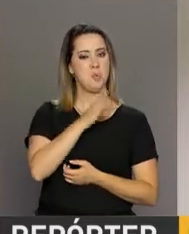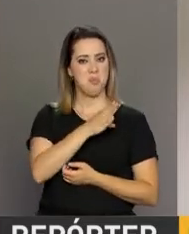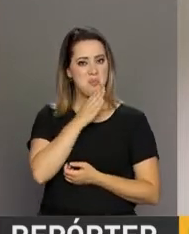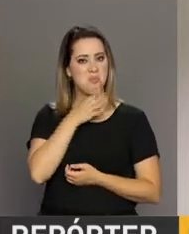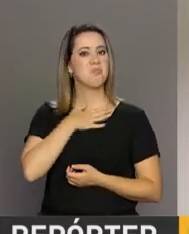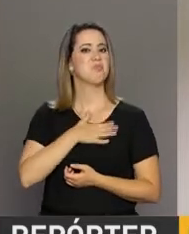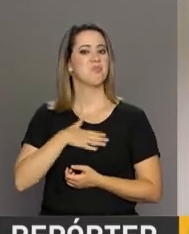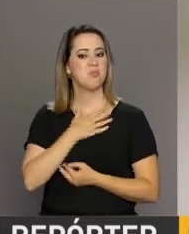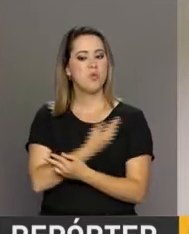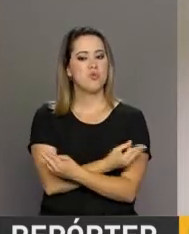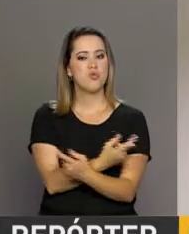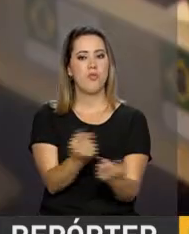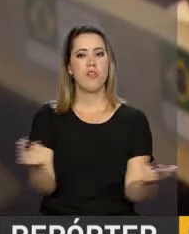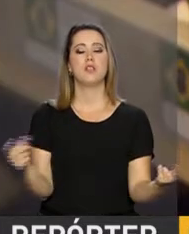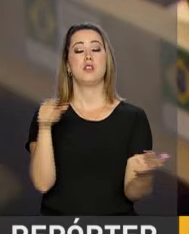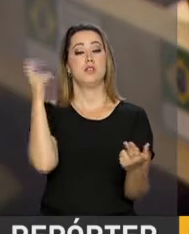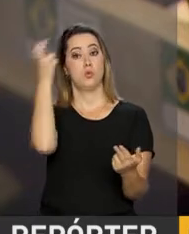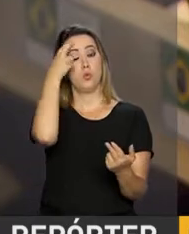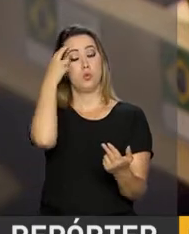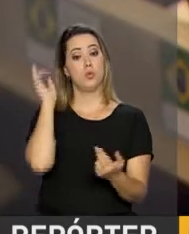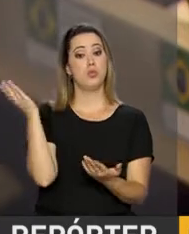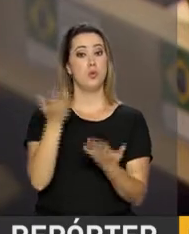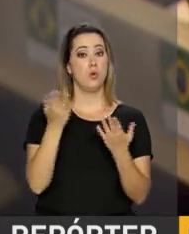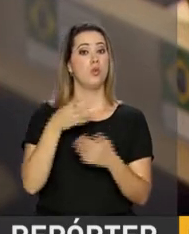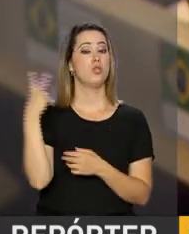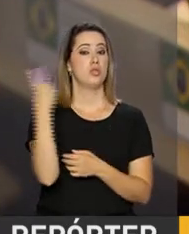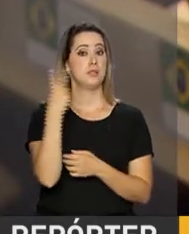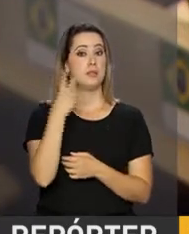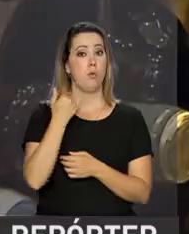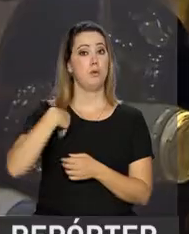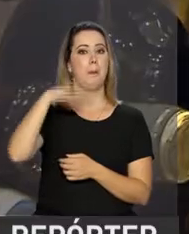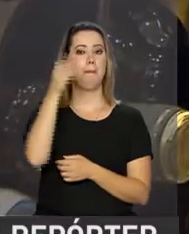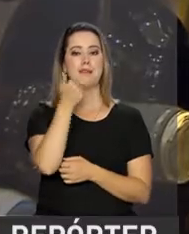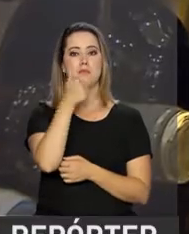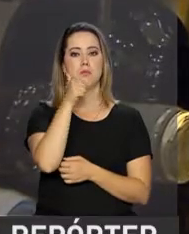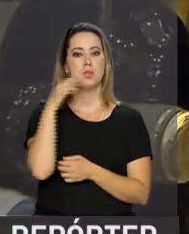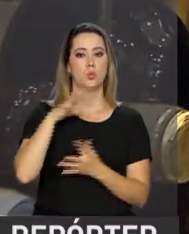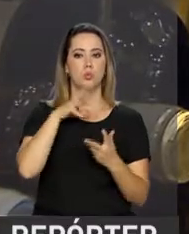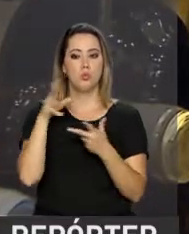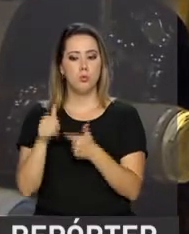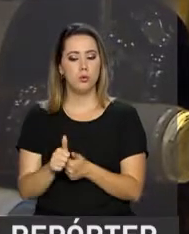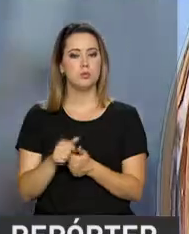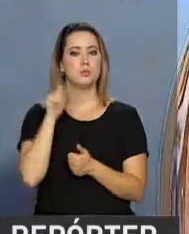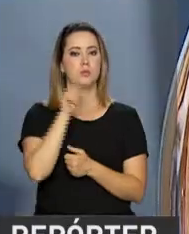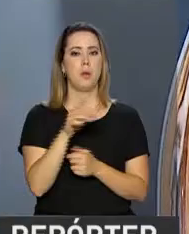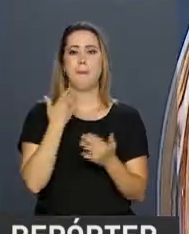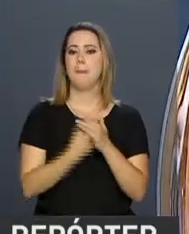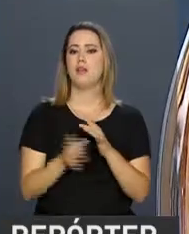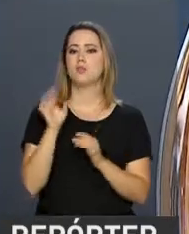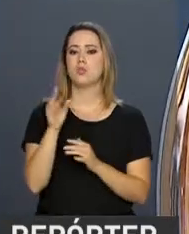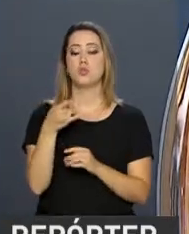por muitas culturas e hoje apontada como a segunda bebida alcoólica mais consumida no planeta perdendo apenas